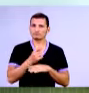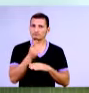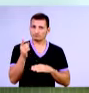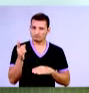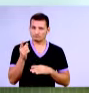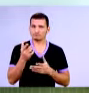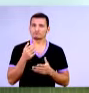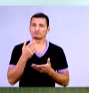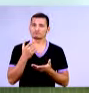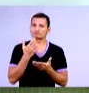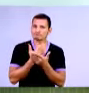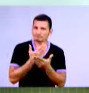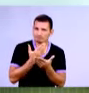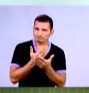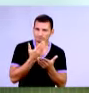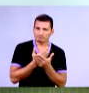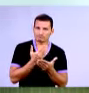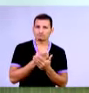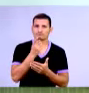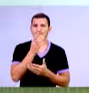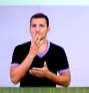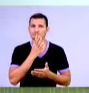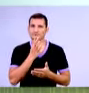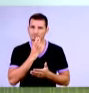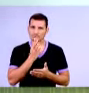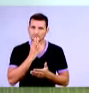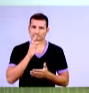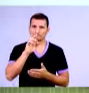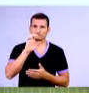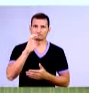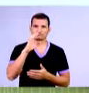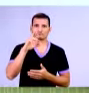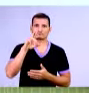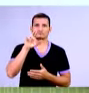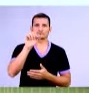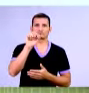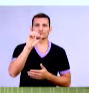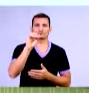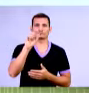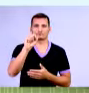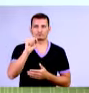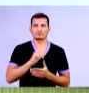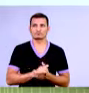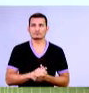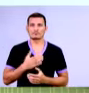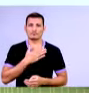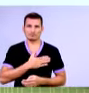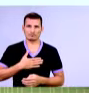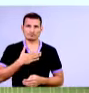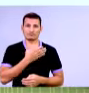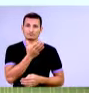sua dedicação para que você possa conhecer bastante esses recursos. Gostaria que vocês